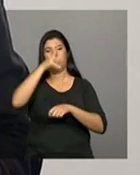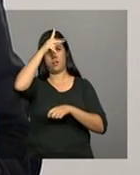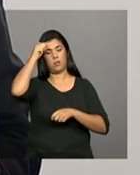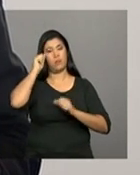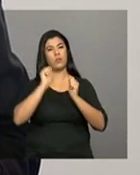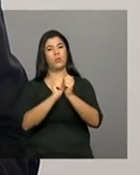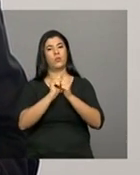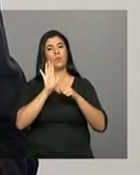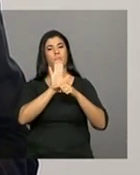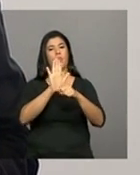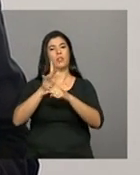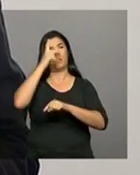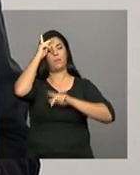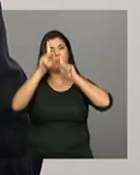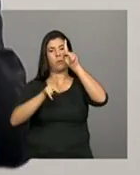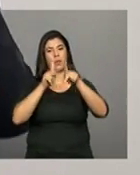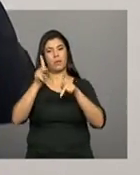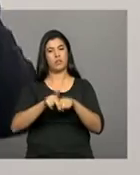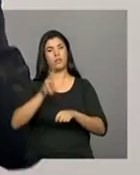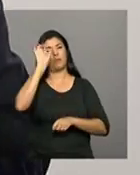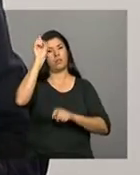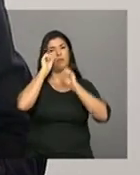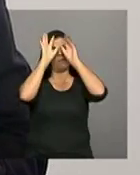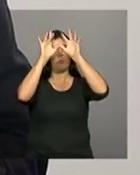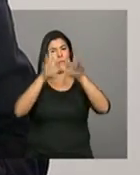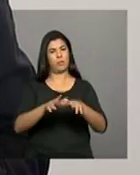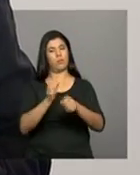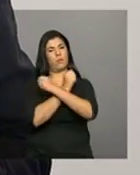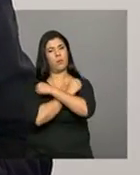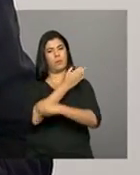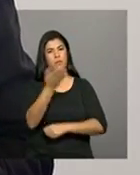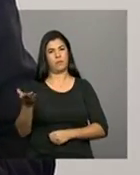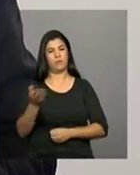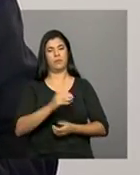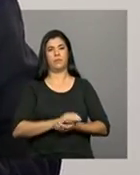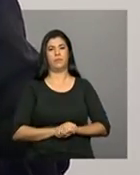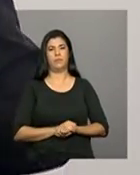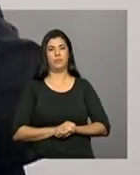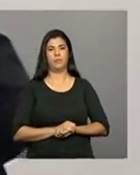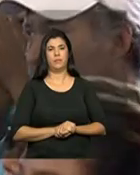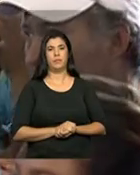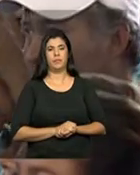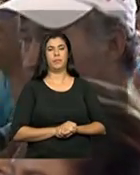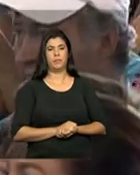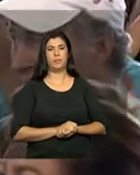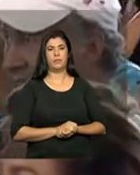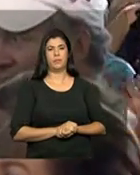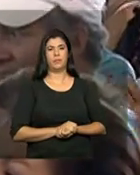da população querida do Mato Grosso do Sul. Que Deus abençoe e um abraço a todos vocês.